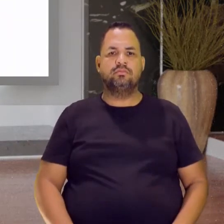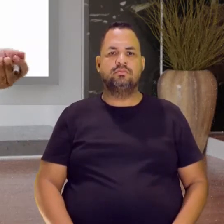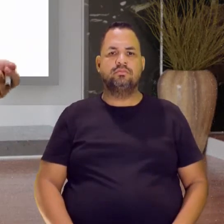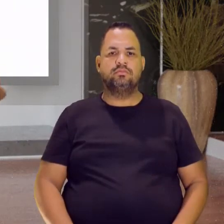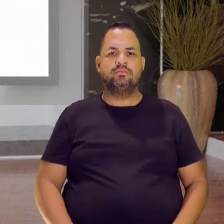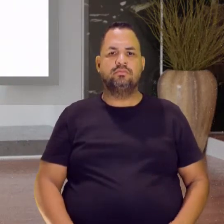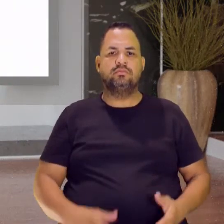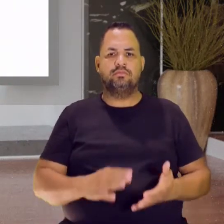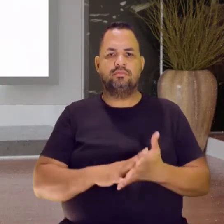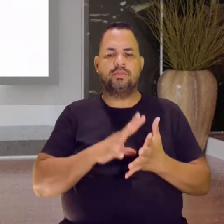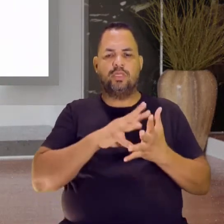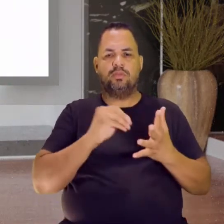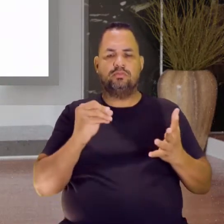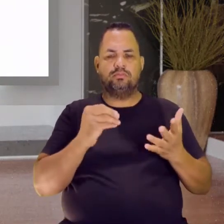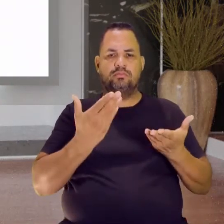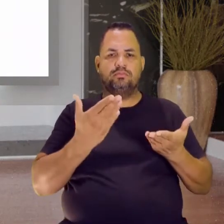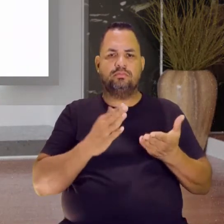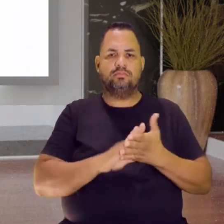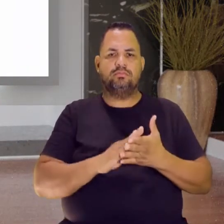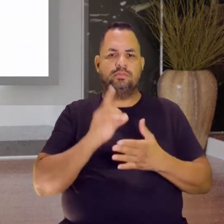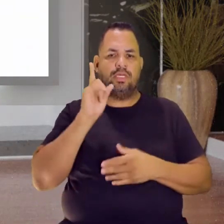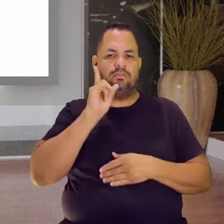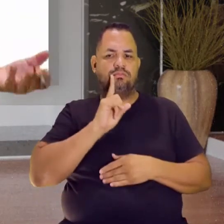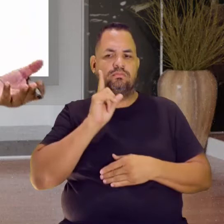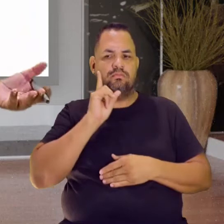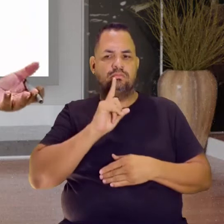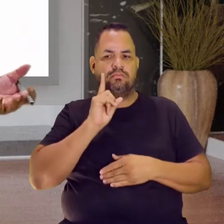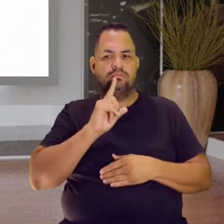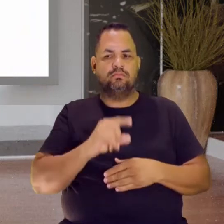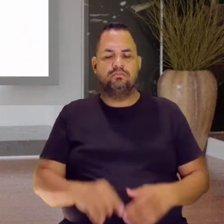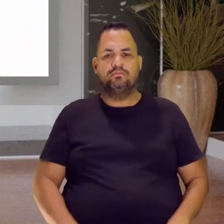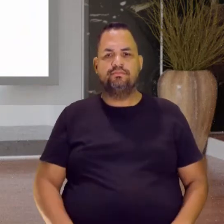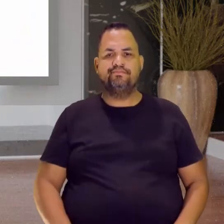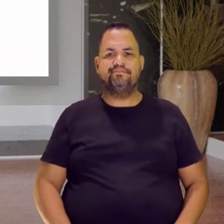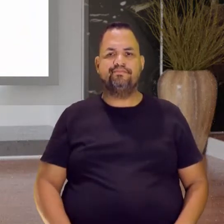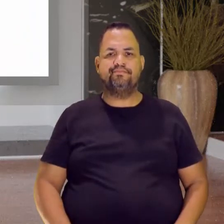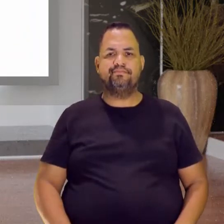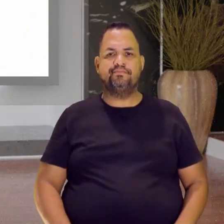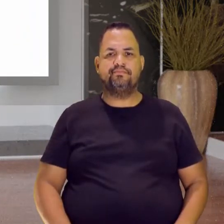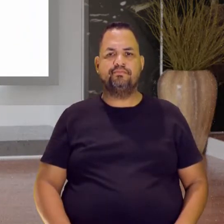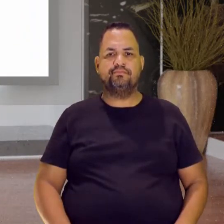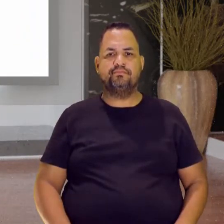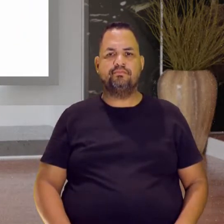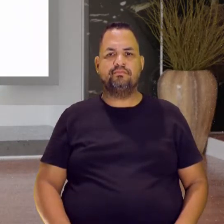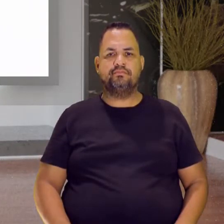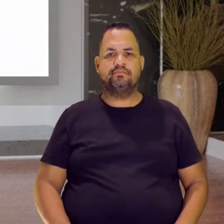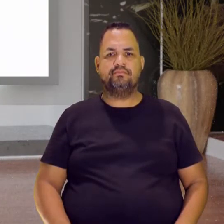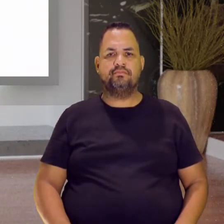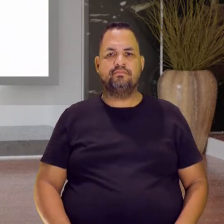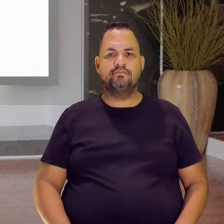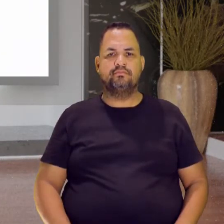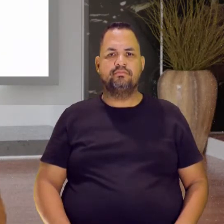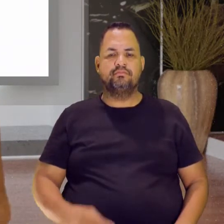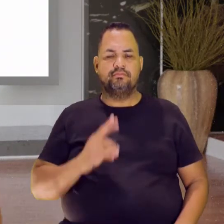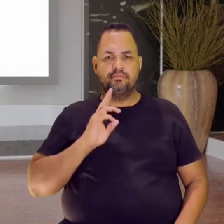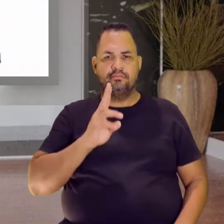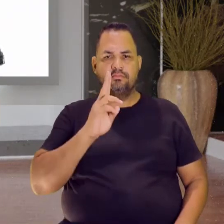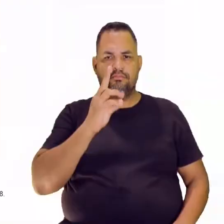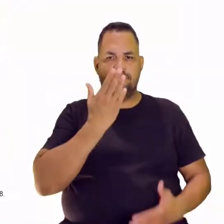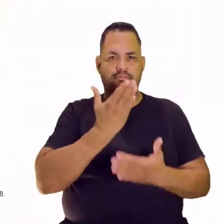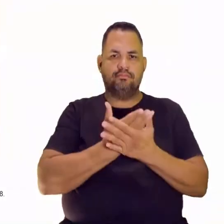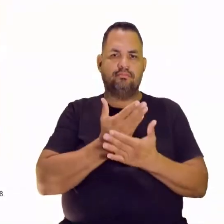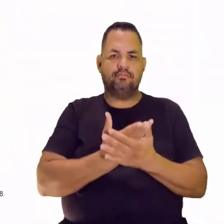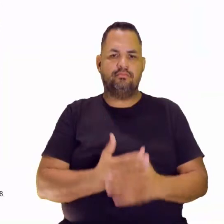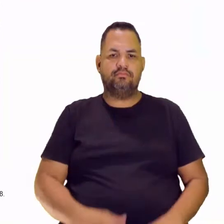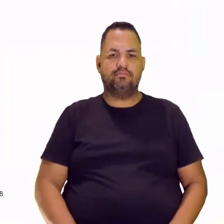dessas cópias, né, desse americanizadismo, né, que acontece atualmente. Vamos lá, vamos seguir com a nossa aula.